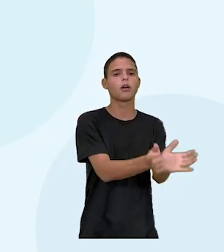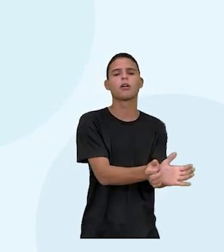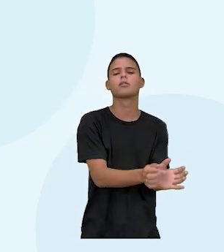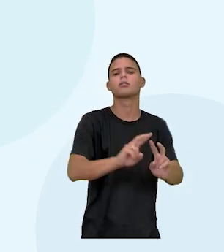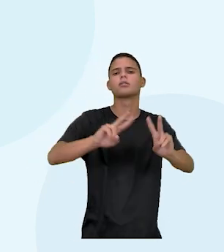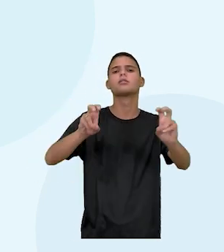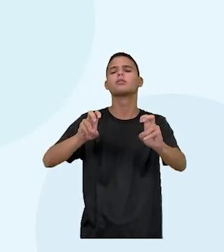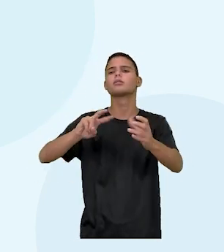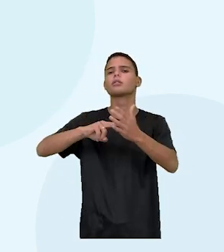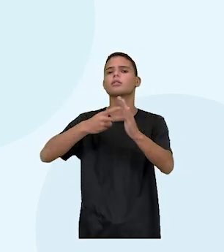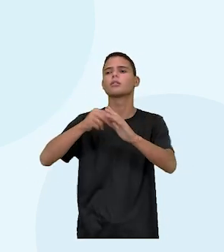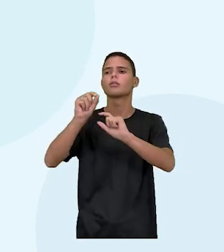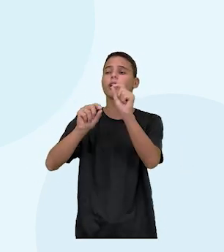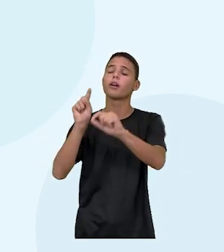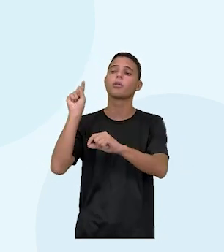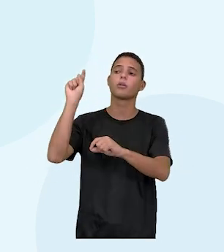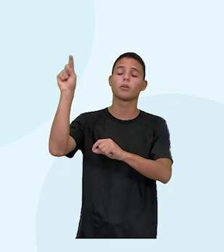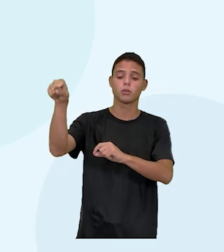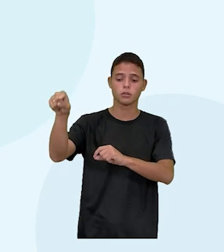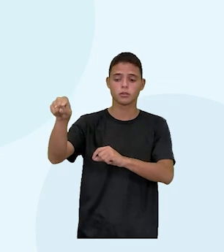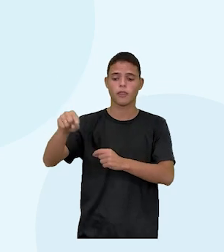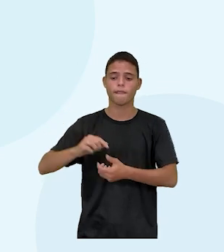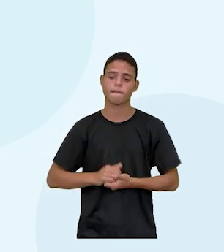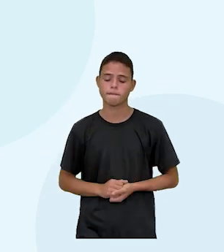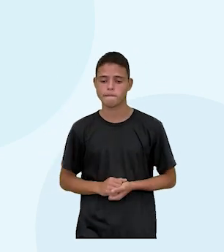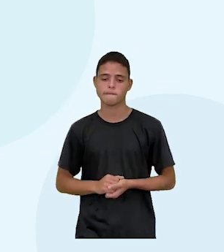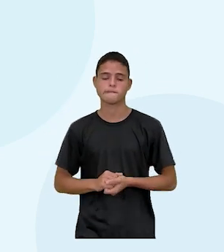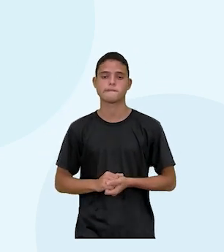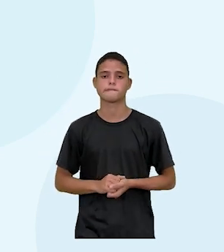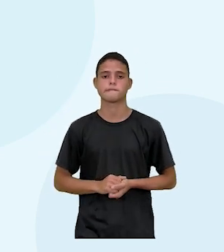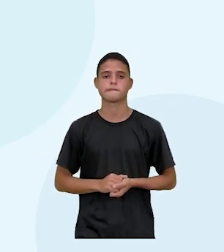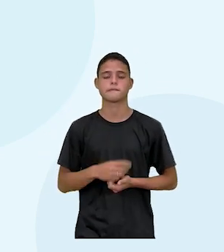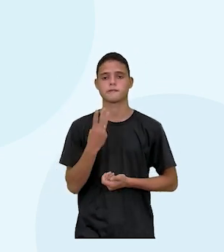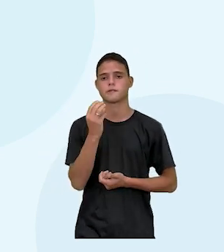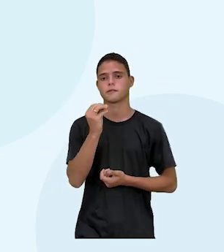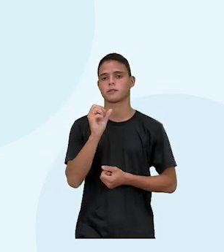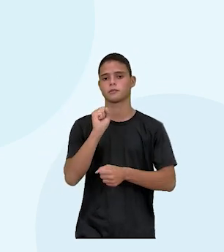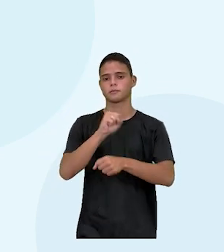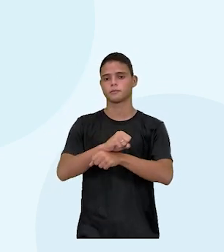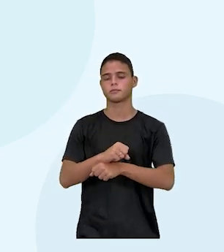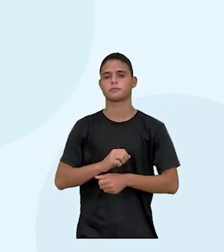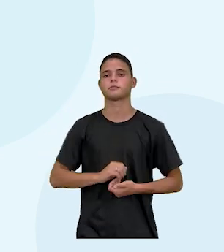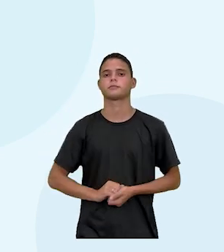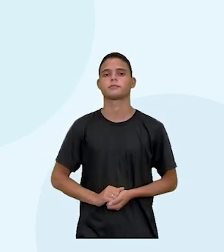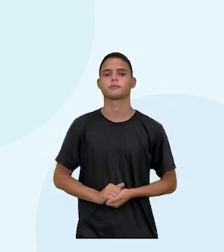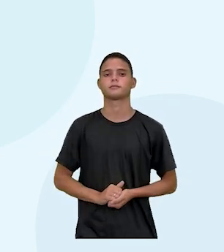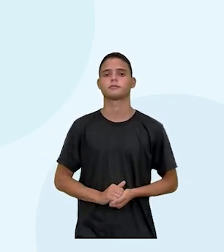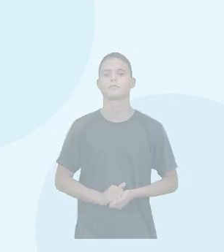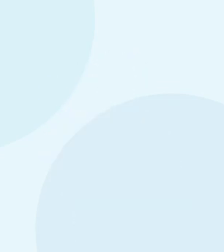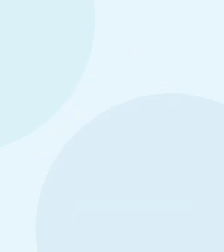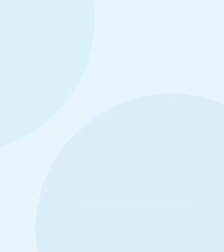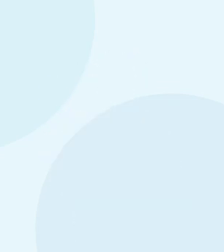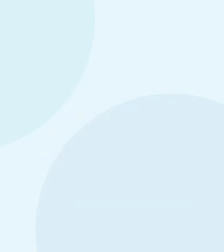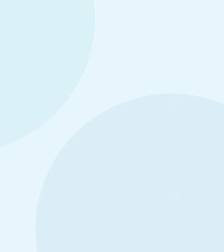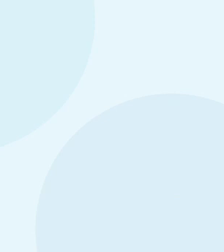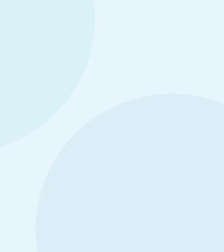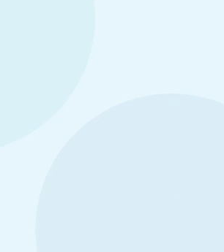lá para o eu lírico neste poema. 30 segundos, já voltamos.